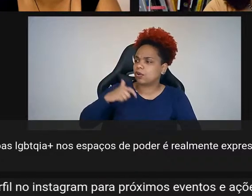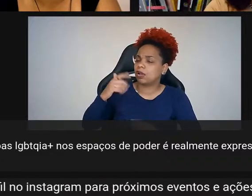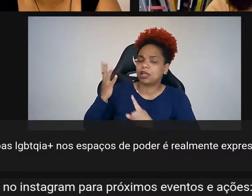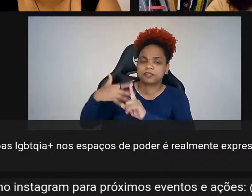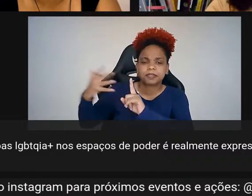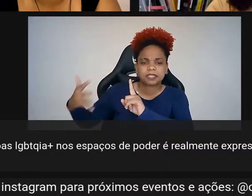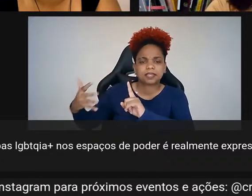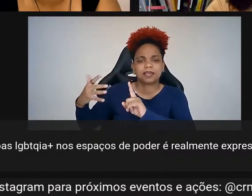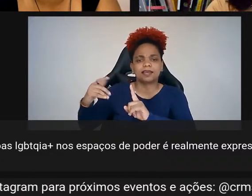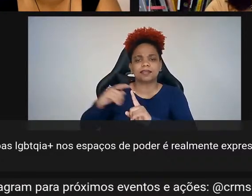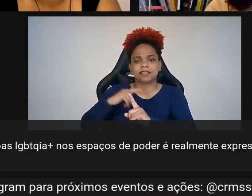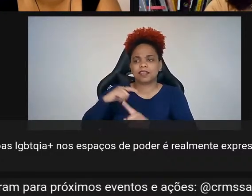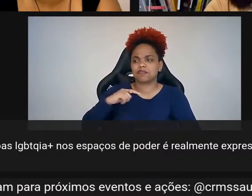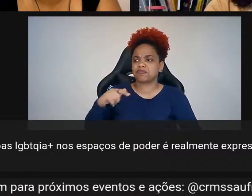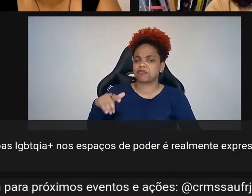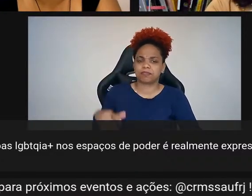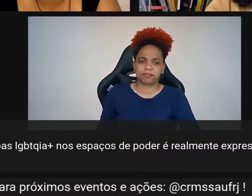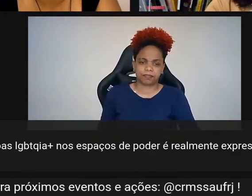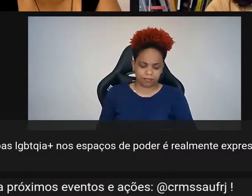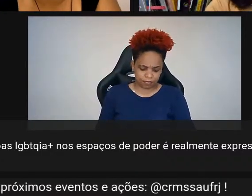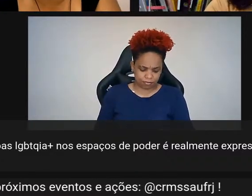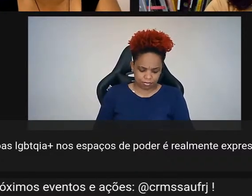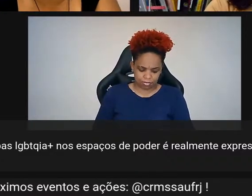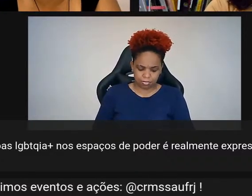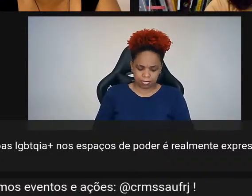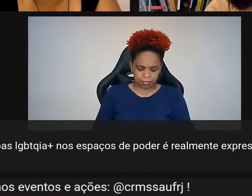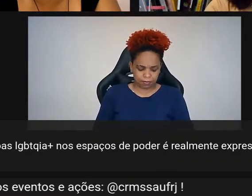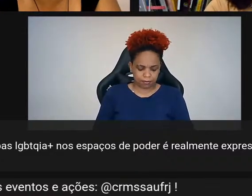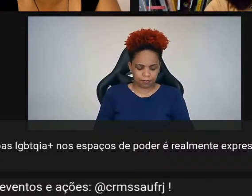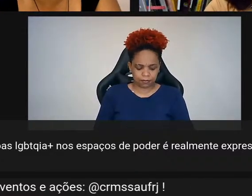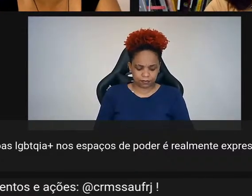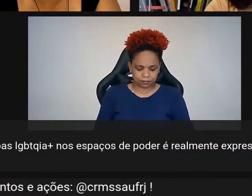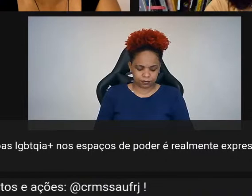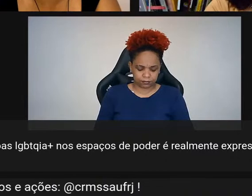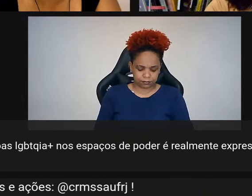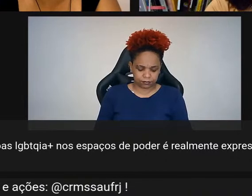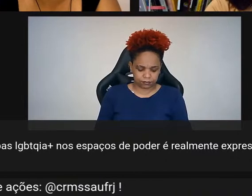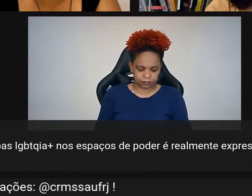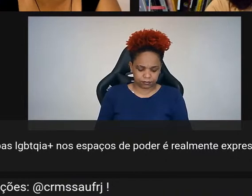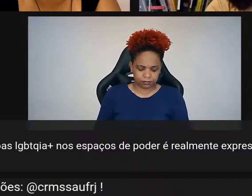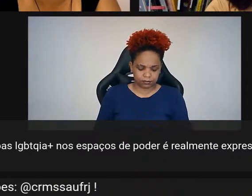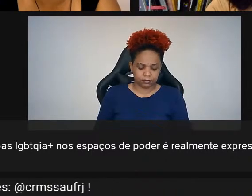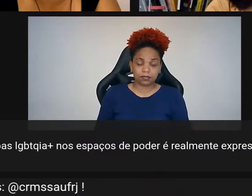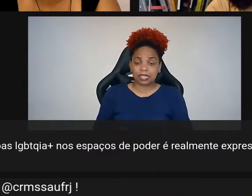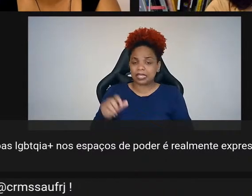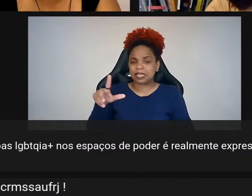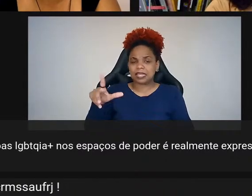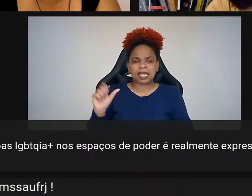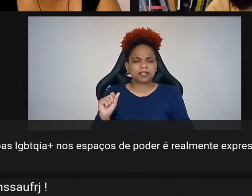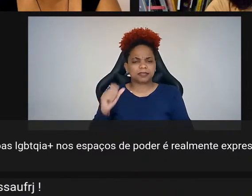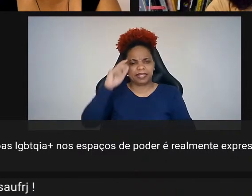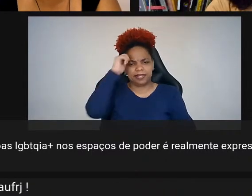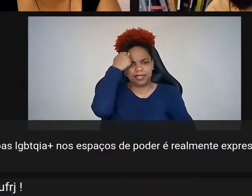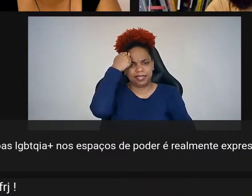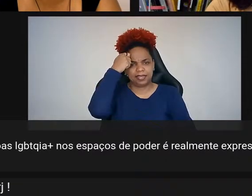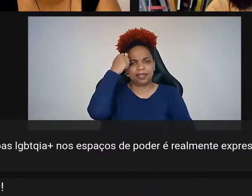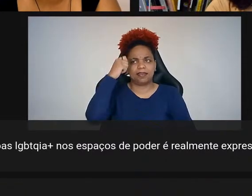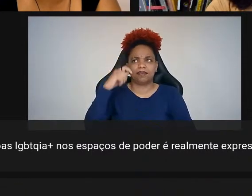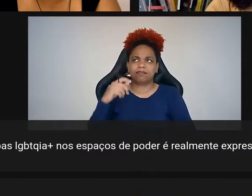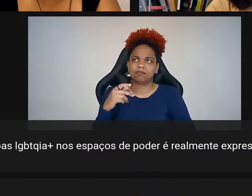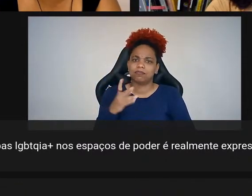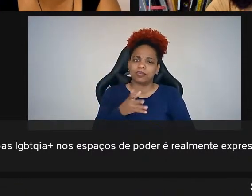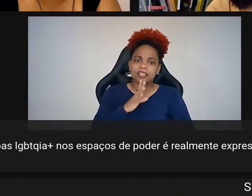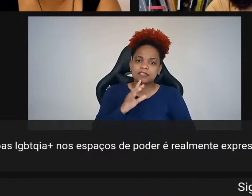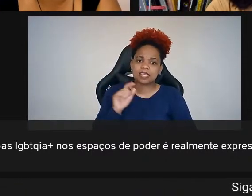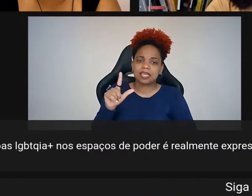no espaço público, né? São pouquíssimas. Lésbica, negra, por exemplo, é só... Falo de Leci Brandão,